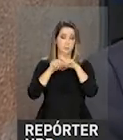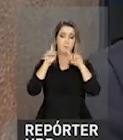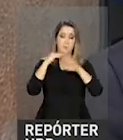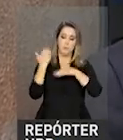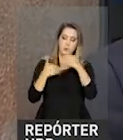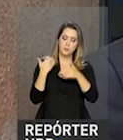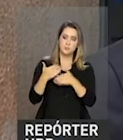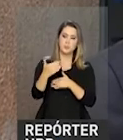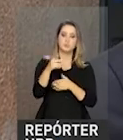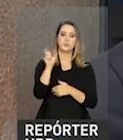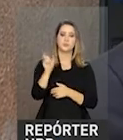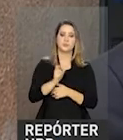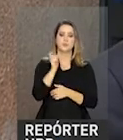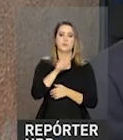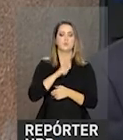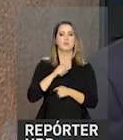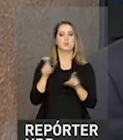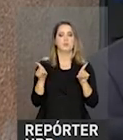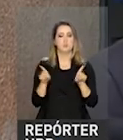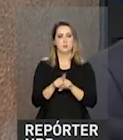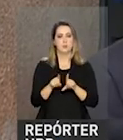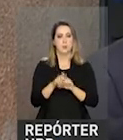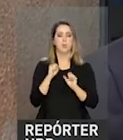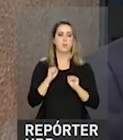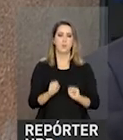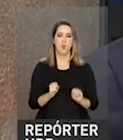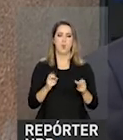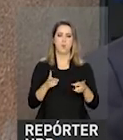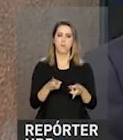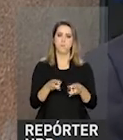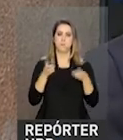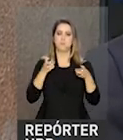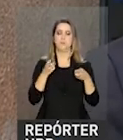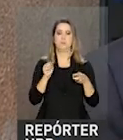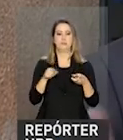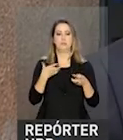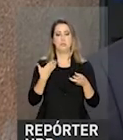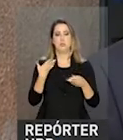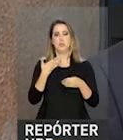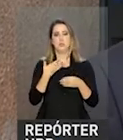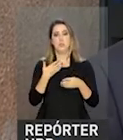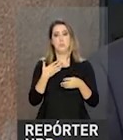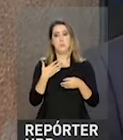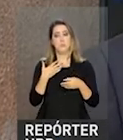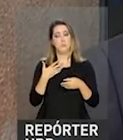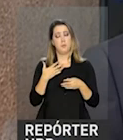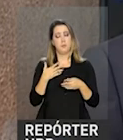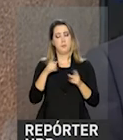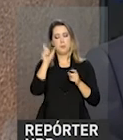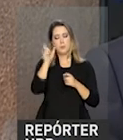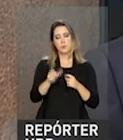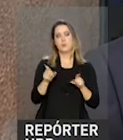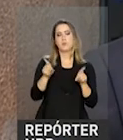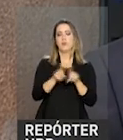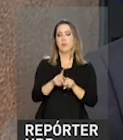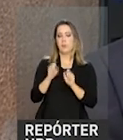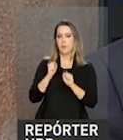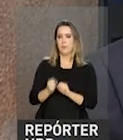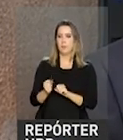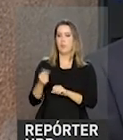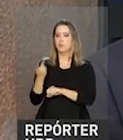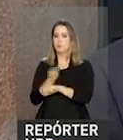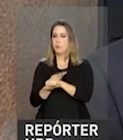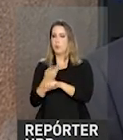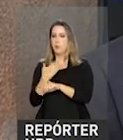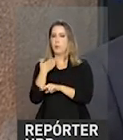partir daí, ele também pode identificar, se posicionar, se dirigir a uma agência da Caixa e buscar fazer uma